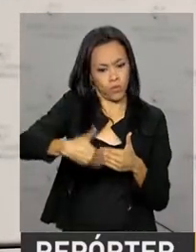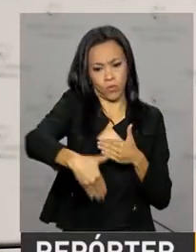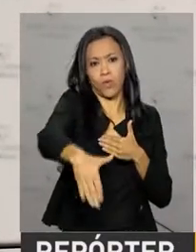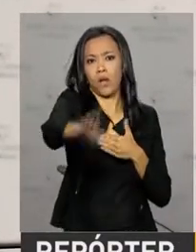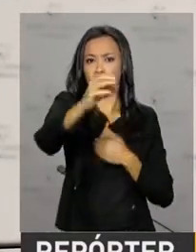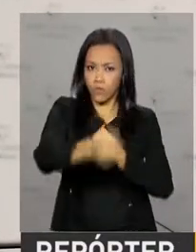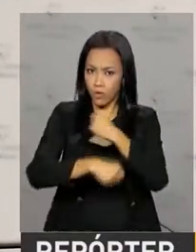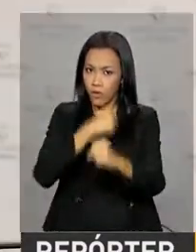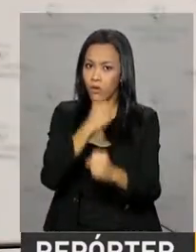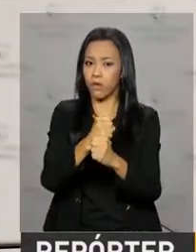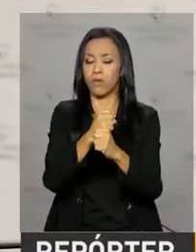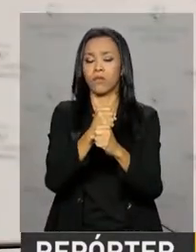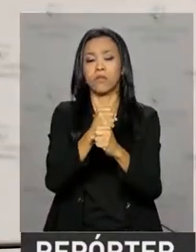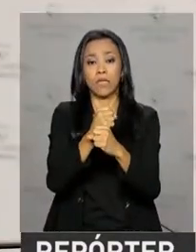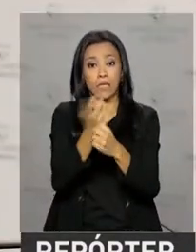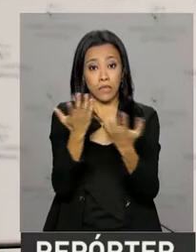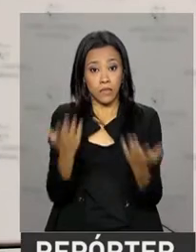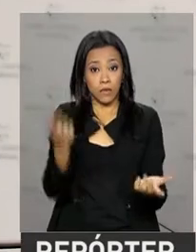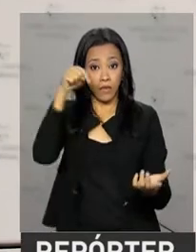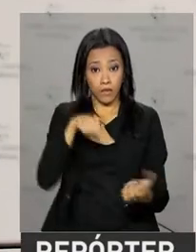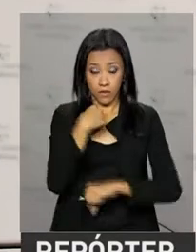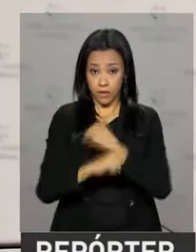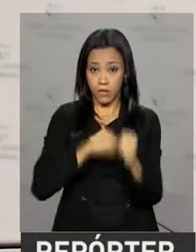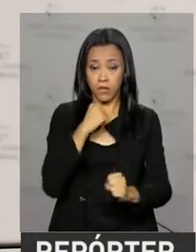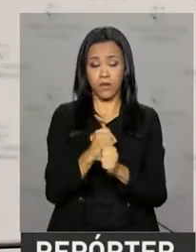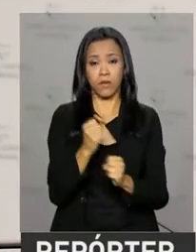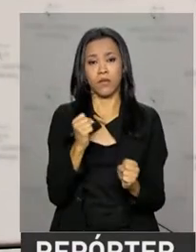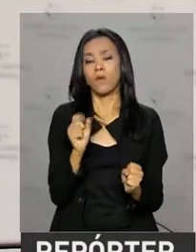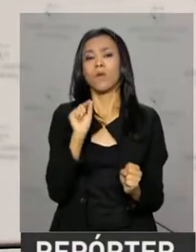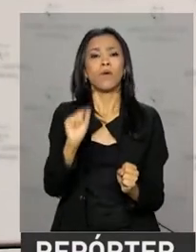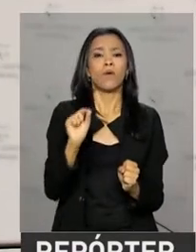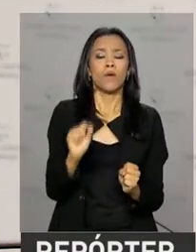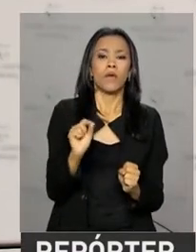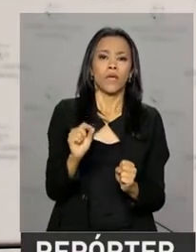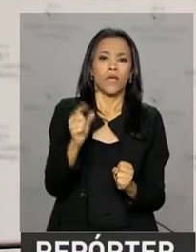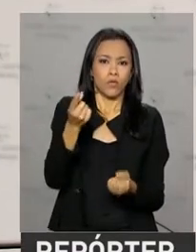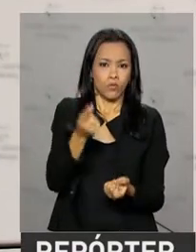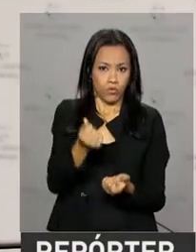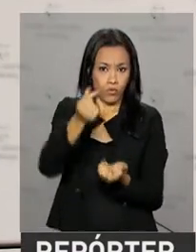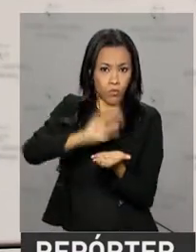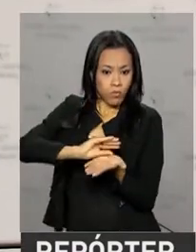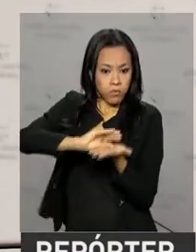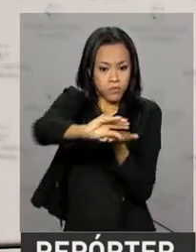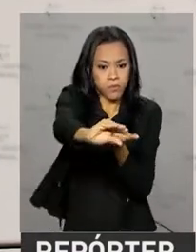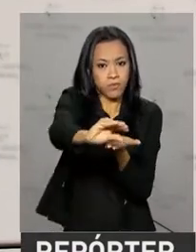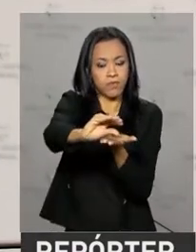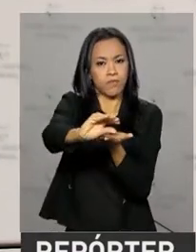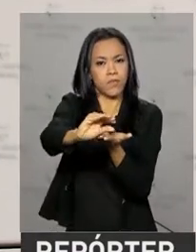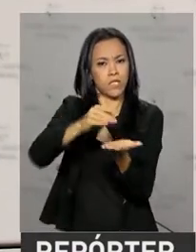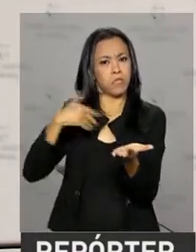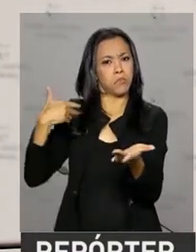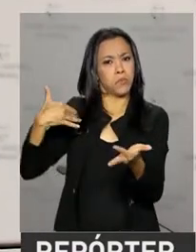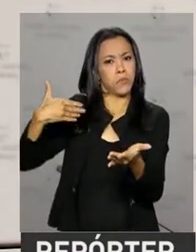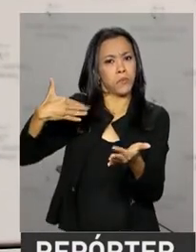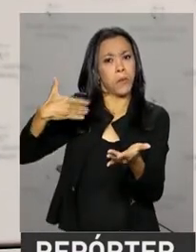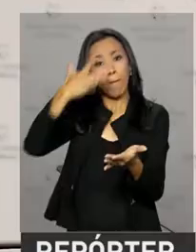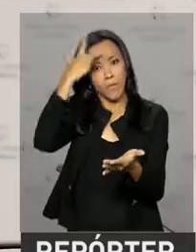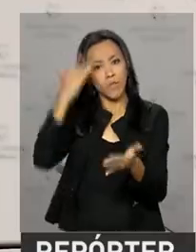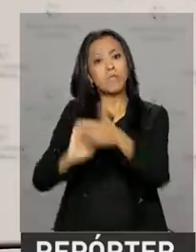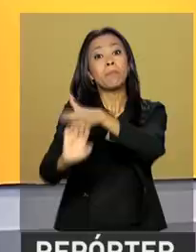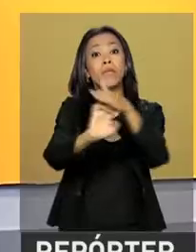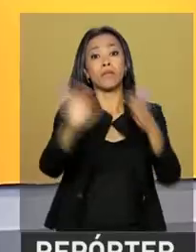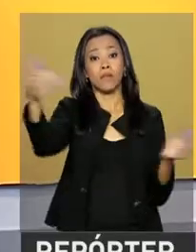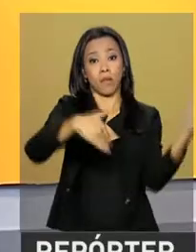ajuste nas transações correntes e sendo mais do que integralmente financiado pelos investimentos diretos de longo prazo do investidor estrangeiro no